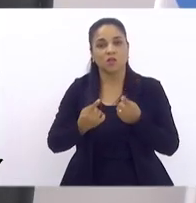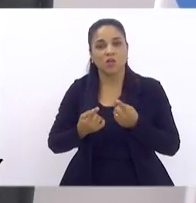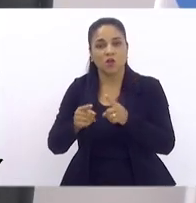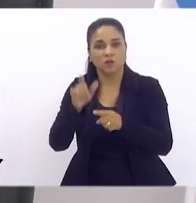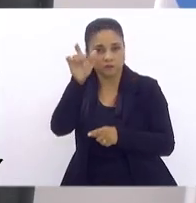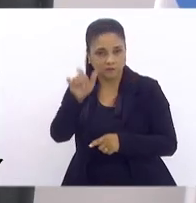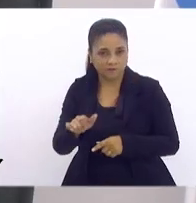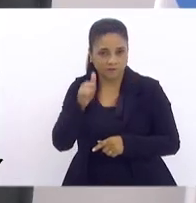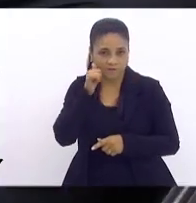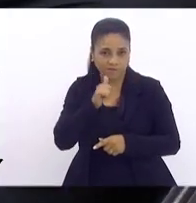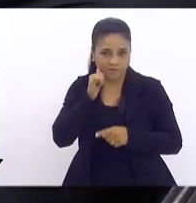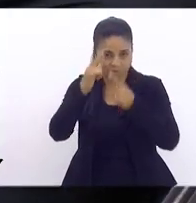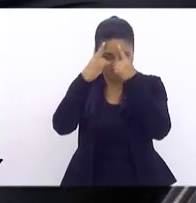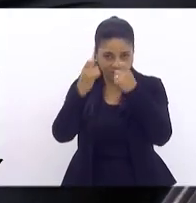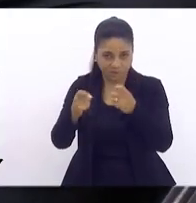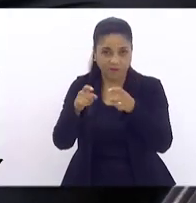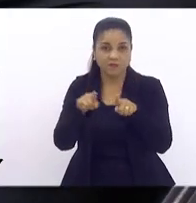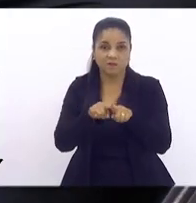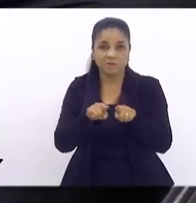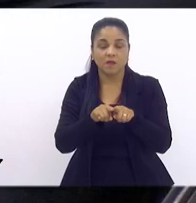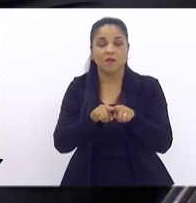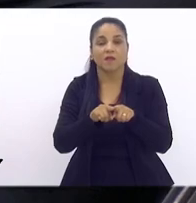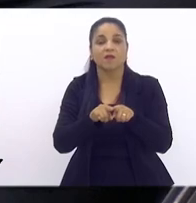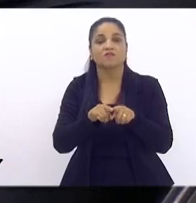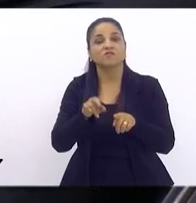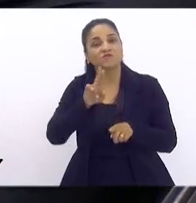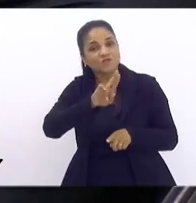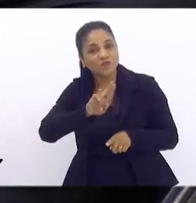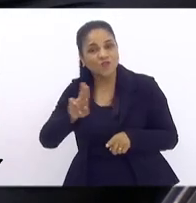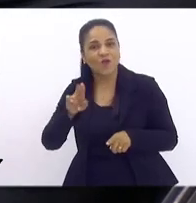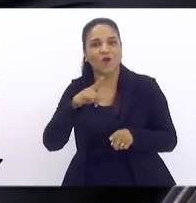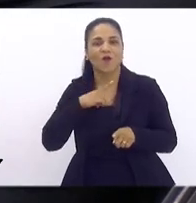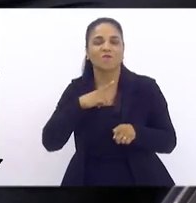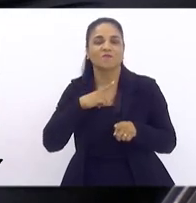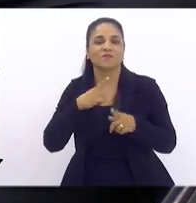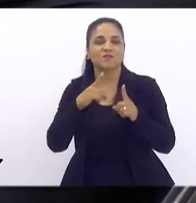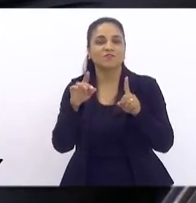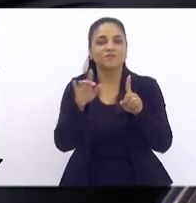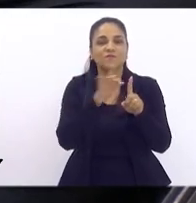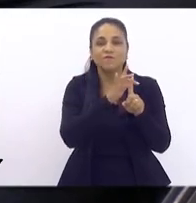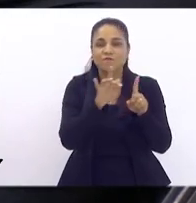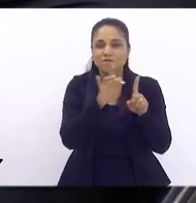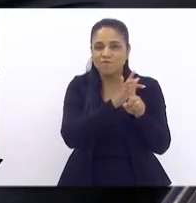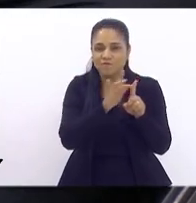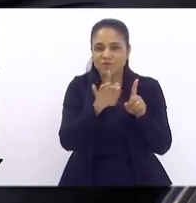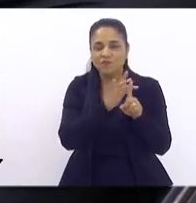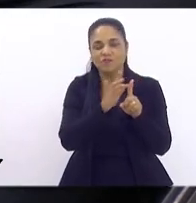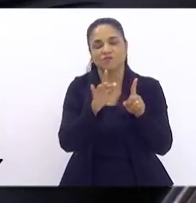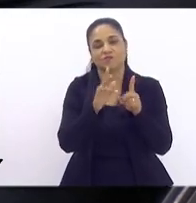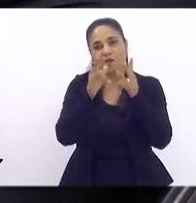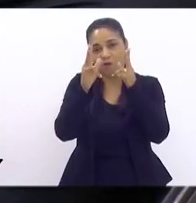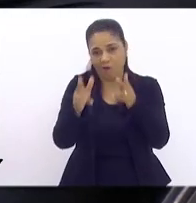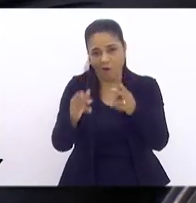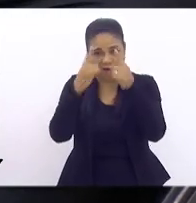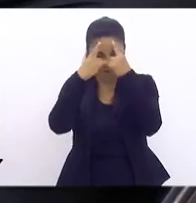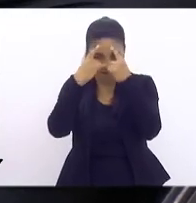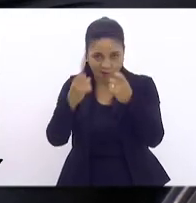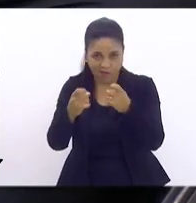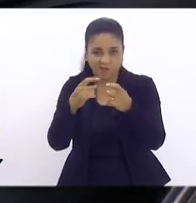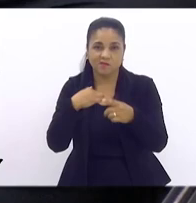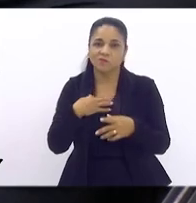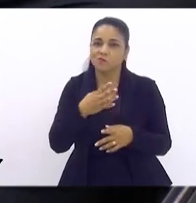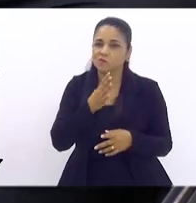também ganharam o nome de receber exame de mulheres que foram vítimas dessa forma de violência né E aí são muito